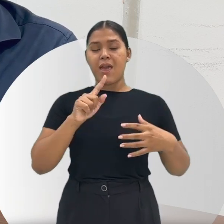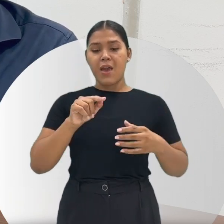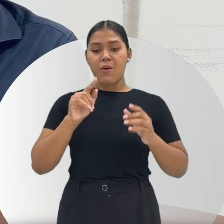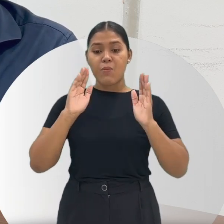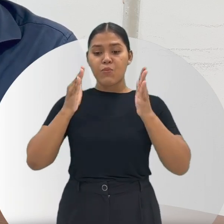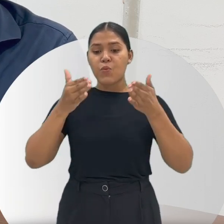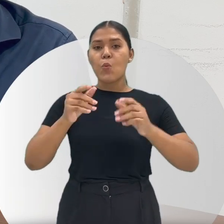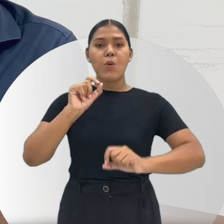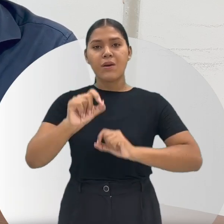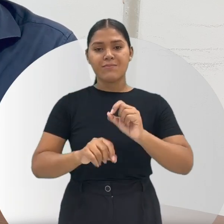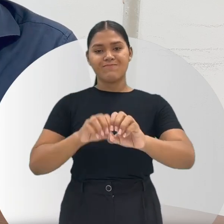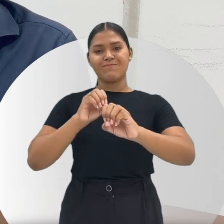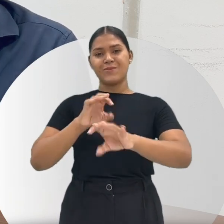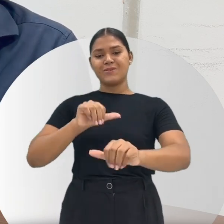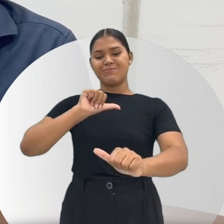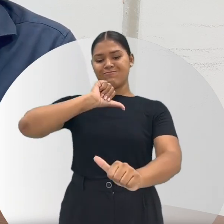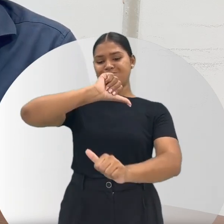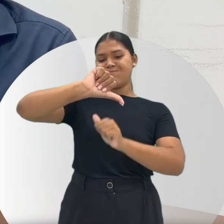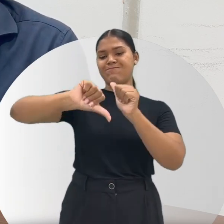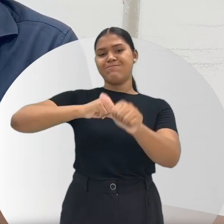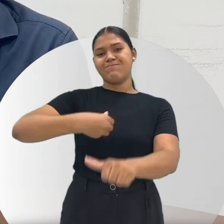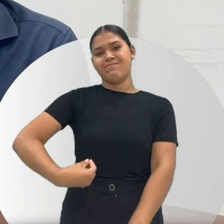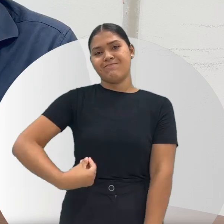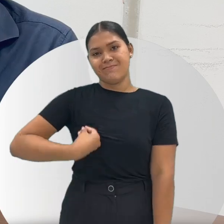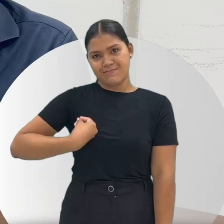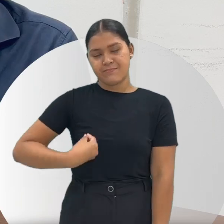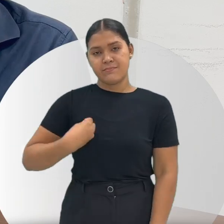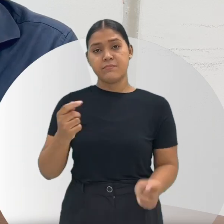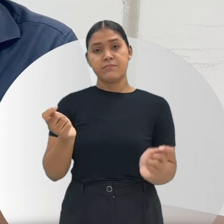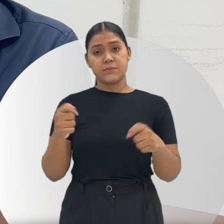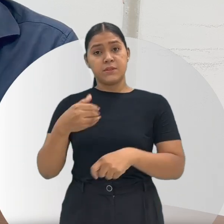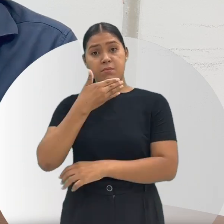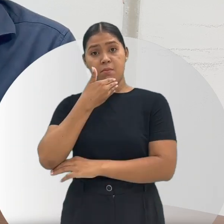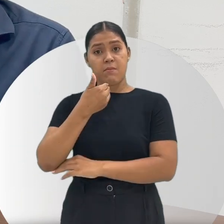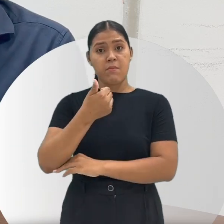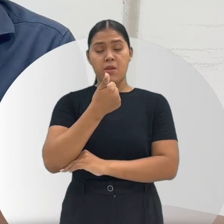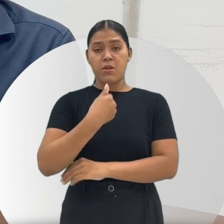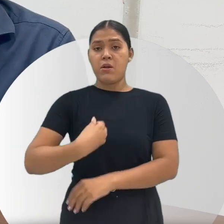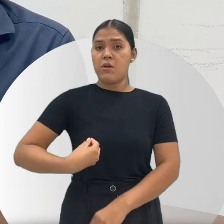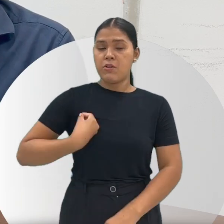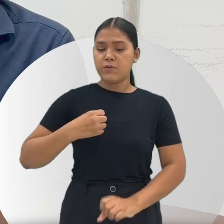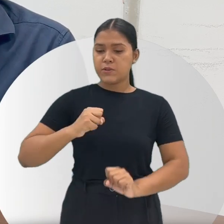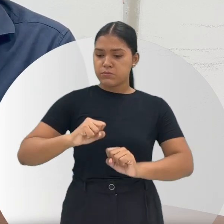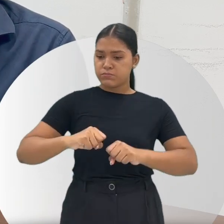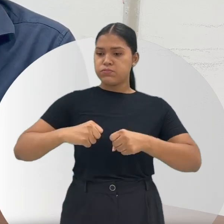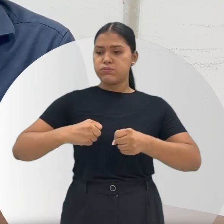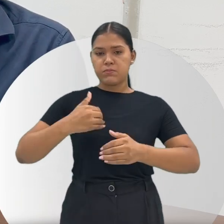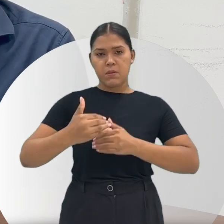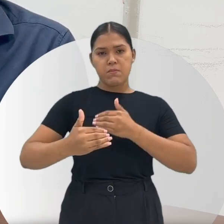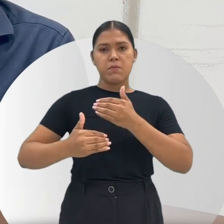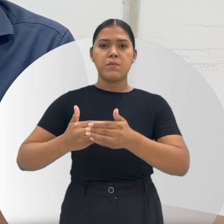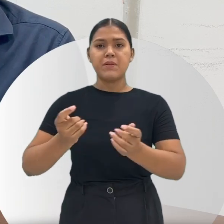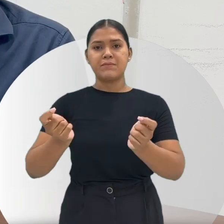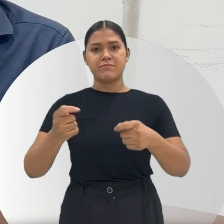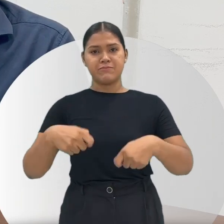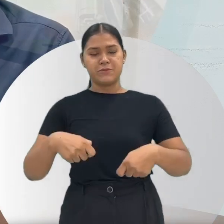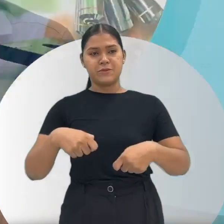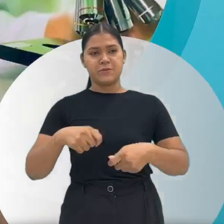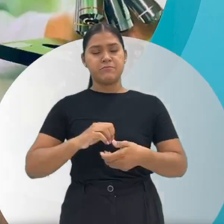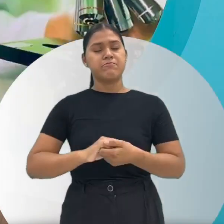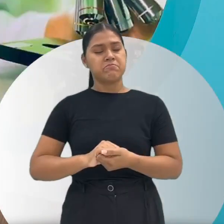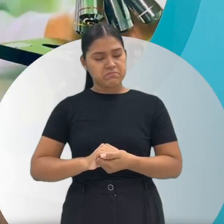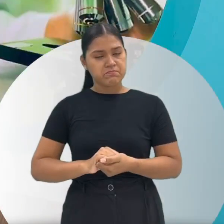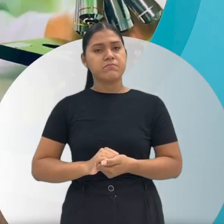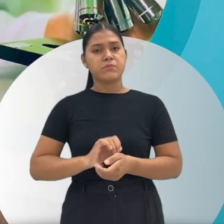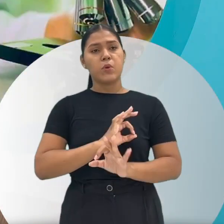né? Educação que provê às pessoas os meios por sua própria vontade, fazer a diferença na vida dos seus. E isso é muito importante,